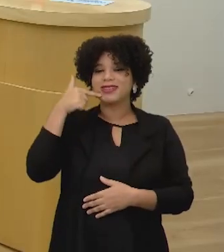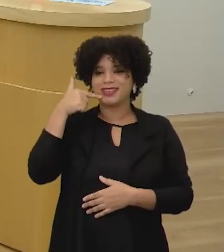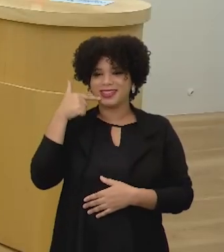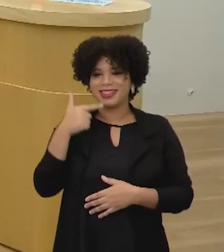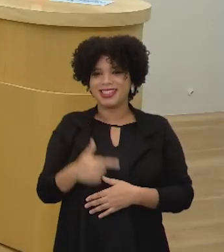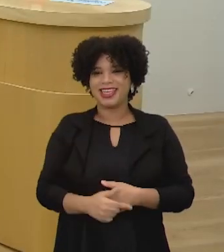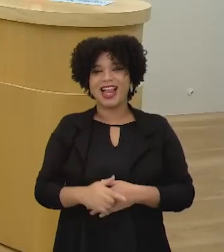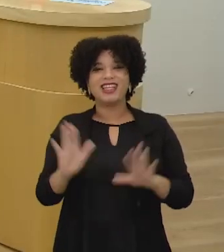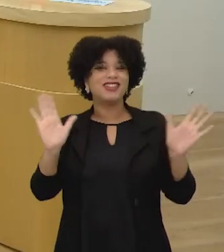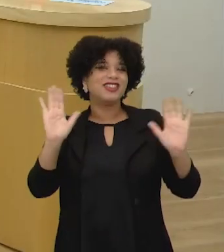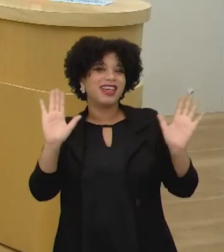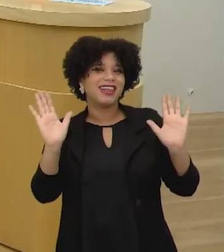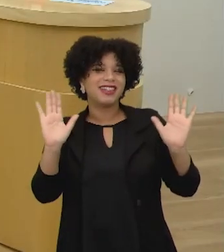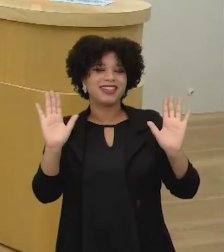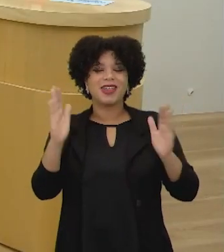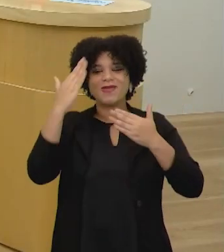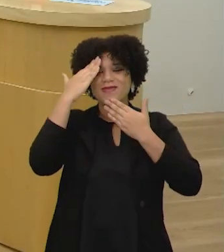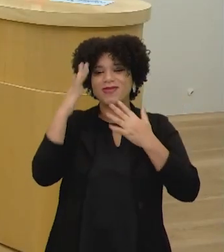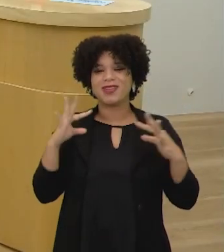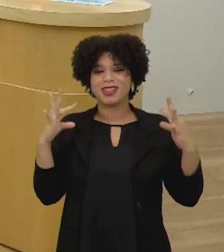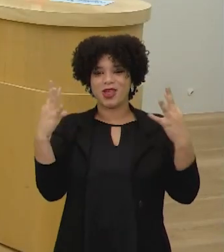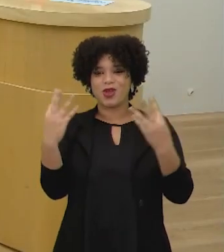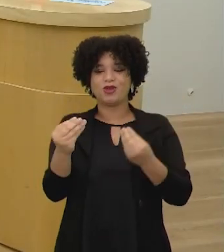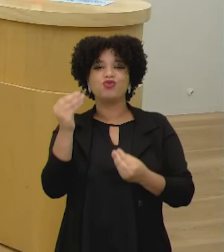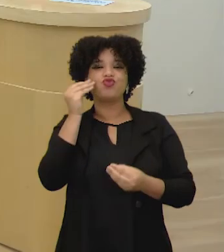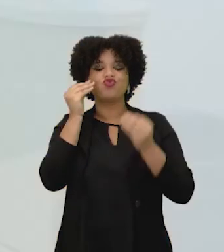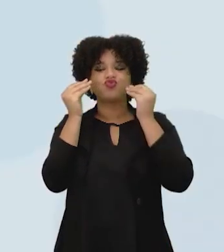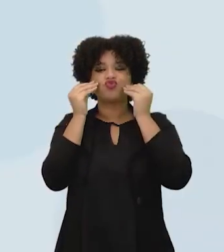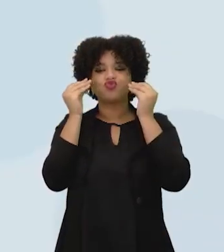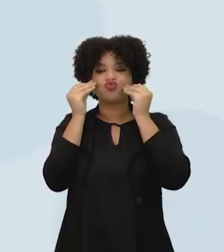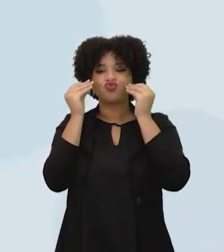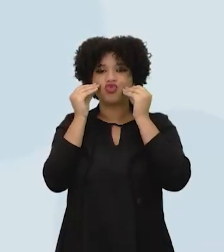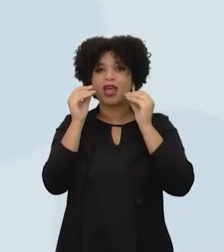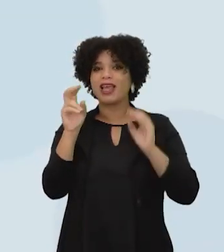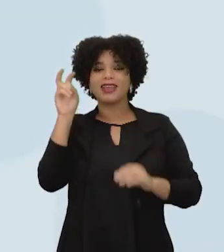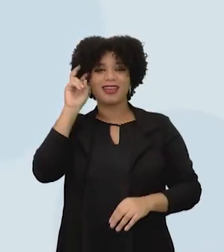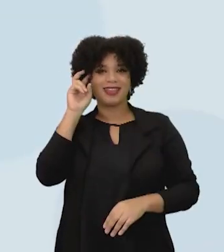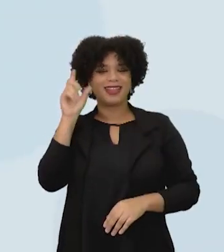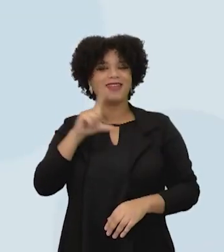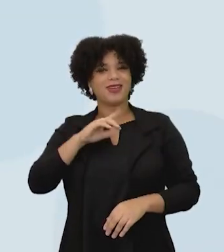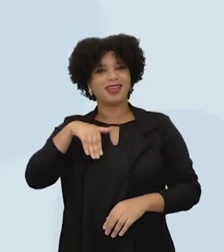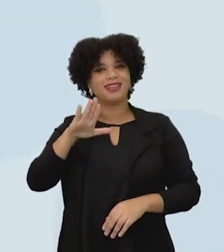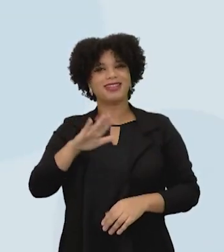Por nada, pessoal. Tchau, tchau. Obrigado a todos, gente. Um grande beijo e quinta-feira tem mais.